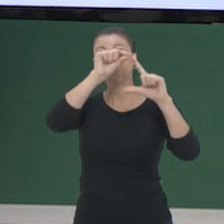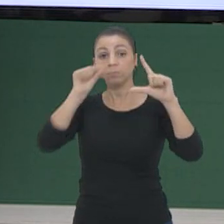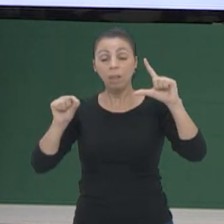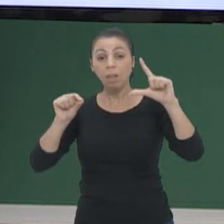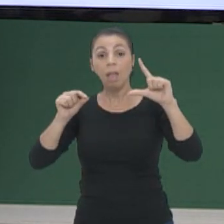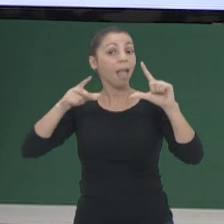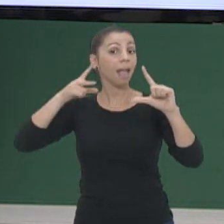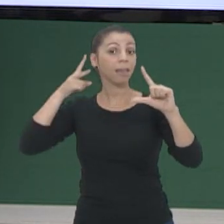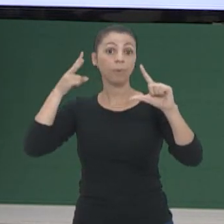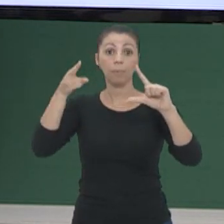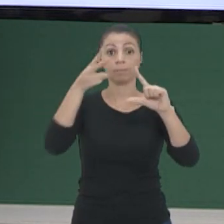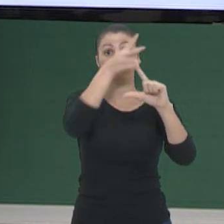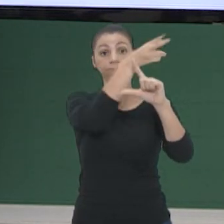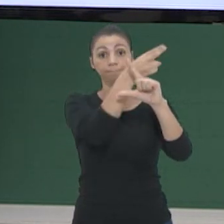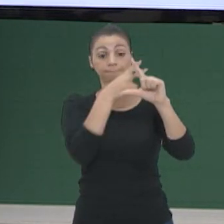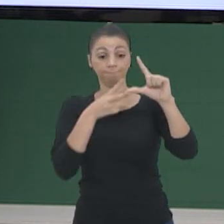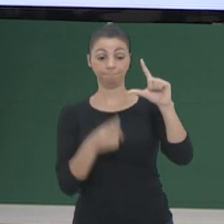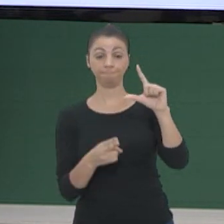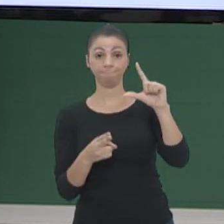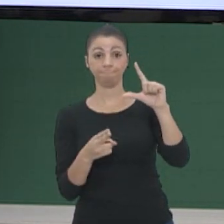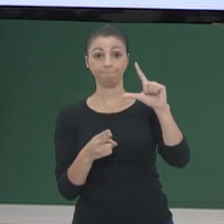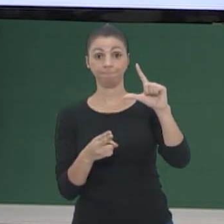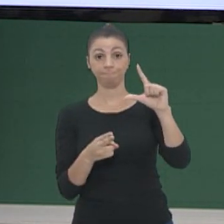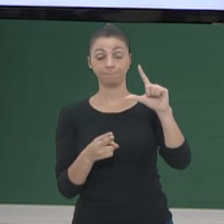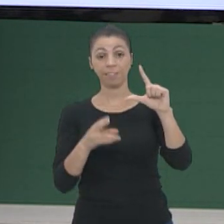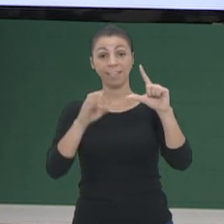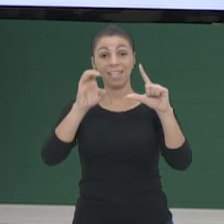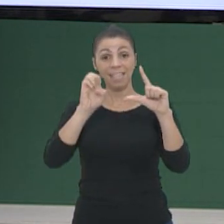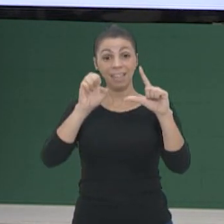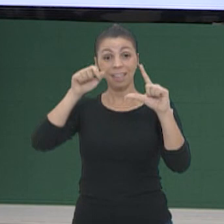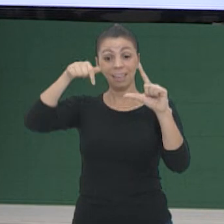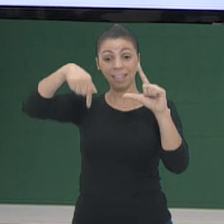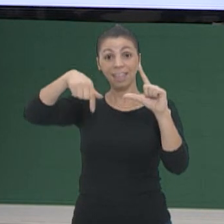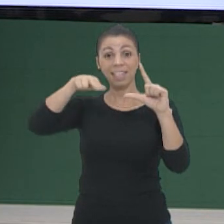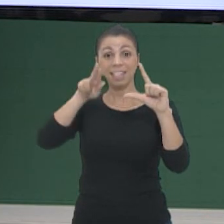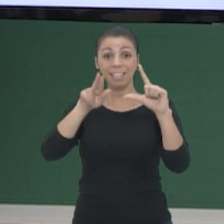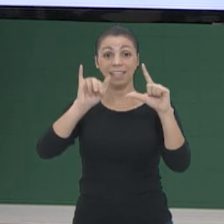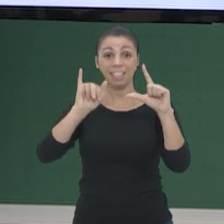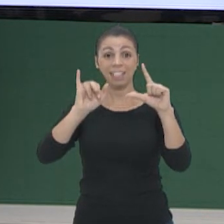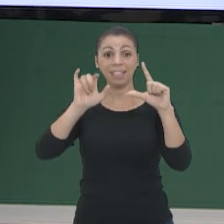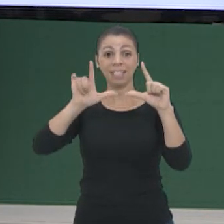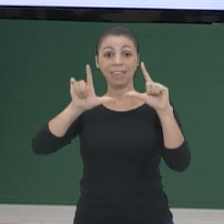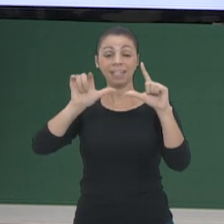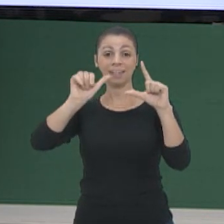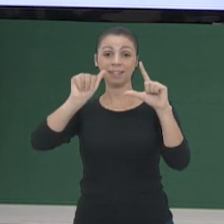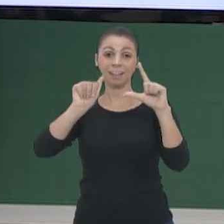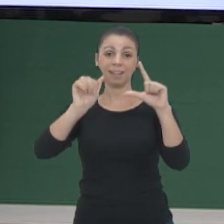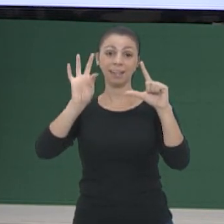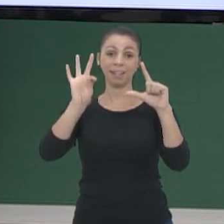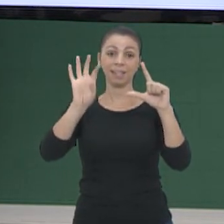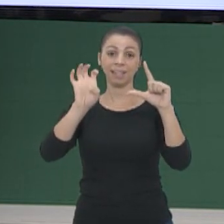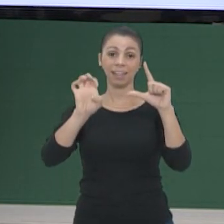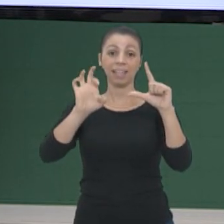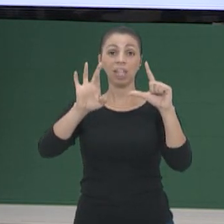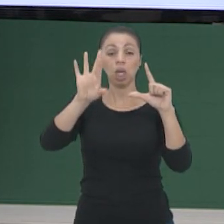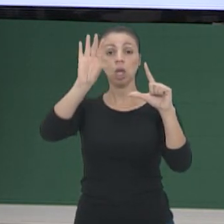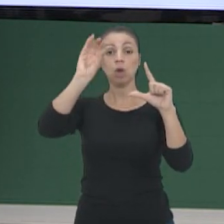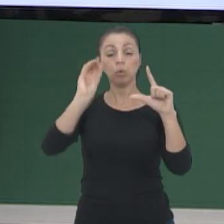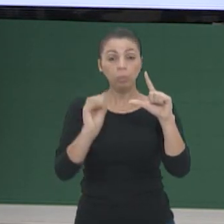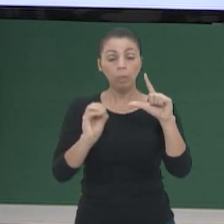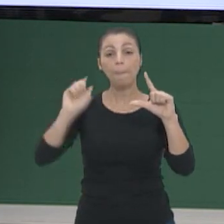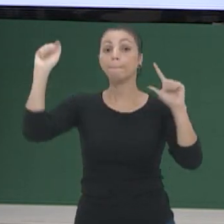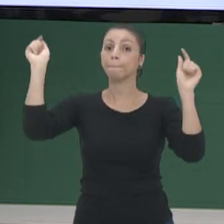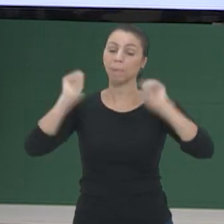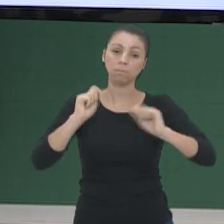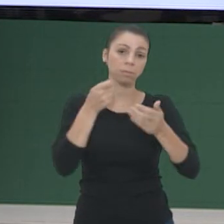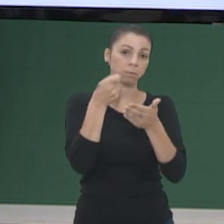ele possui todos os lados iguais. Eu preciso fazer muita conta? Não preciso me desesperar, porque um dos